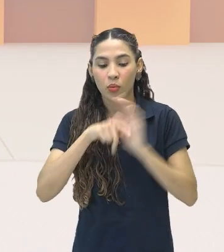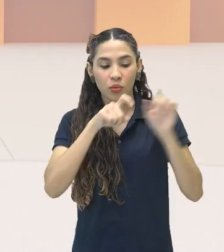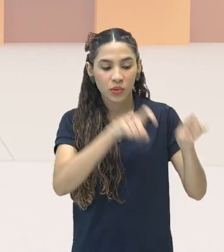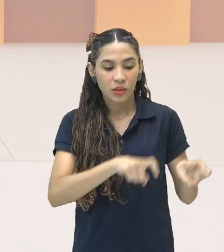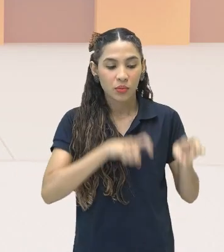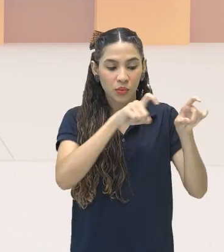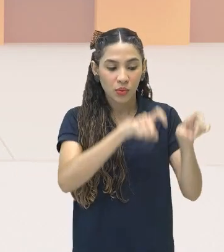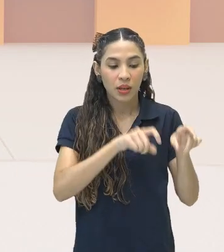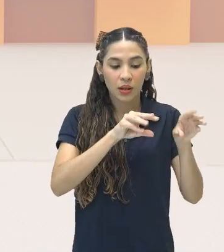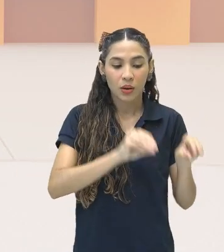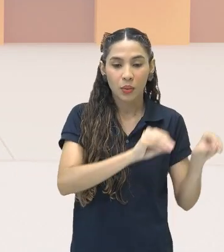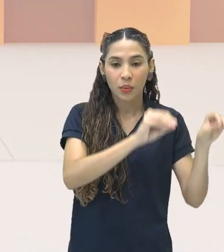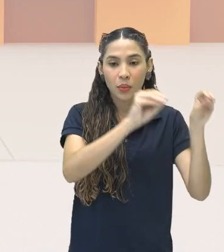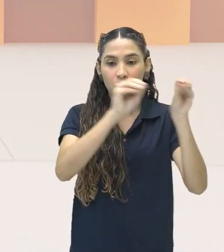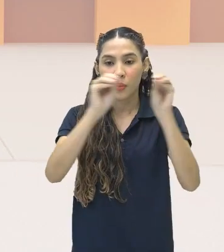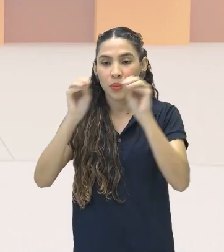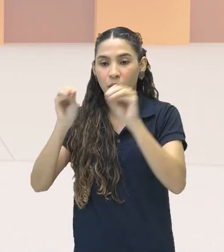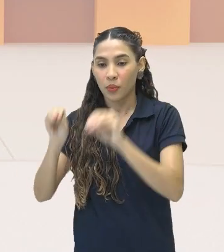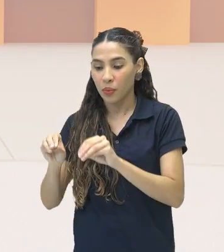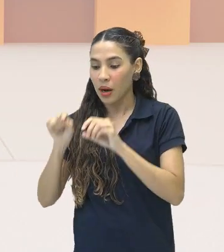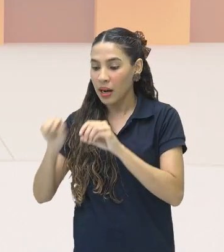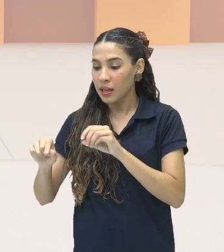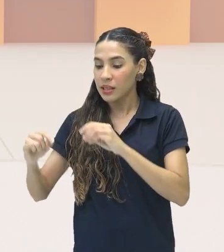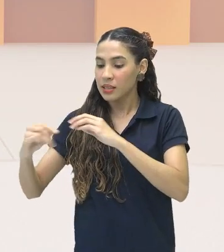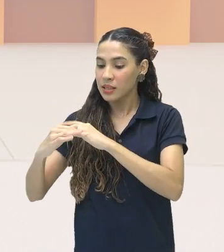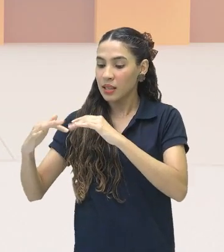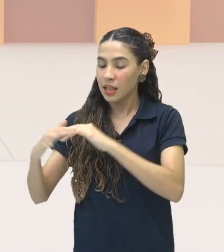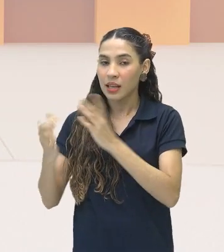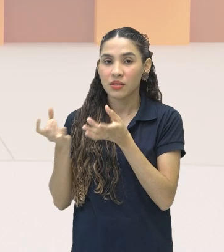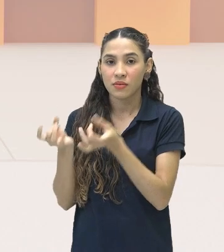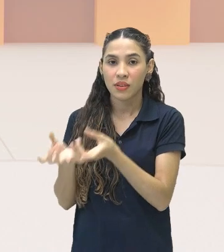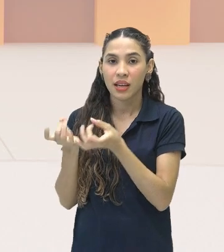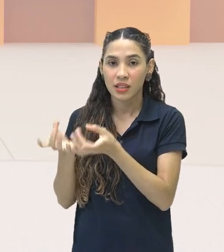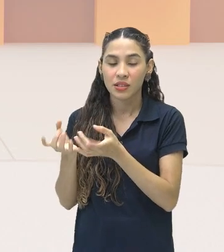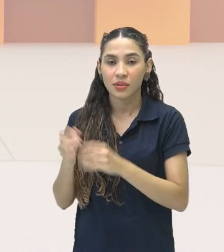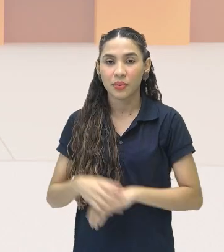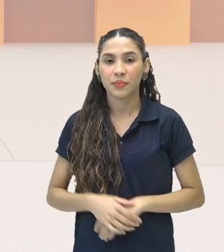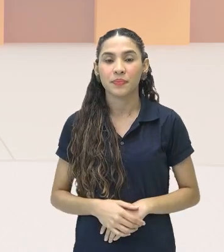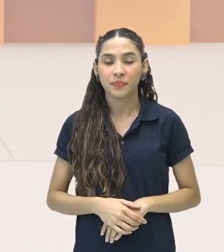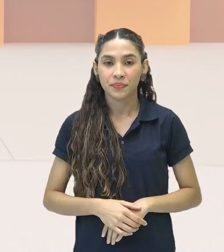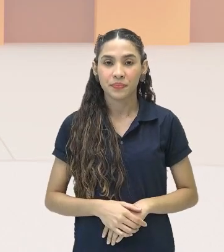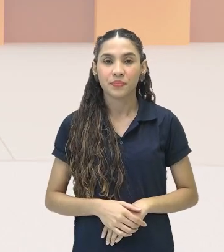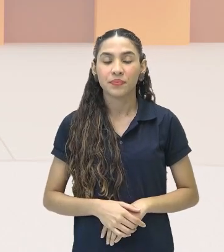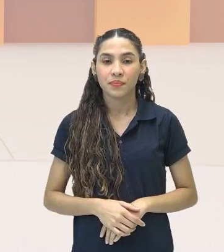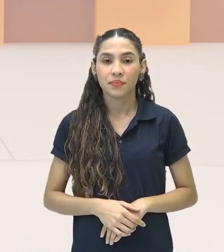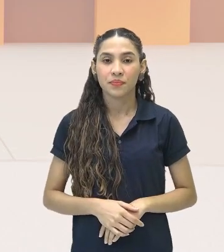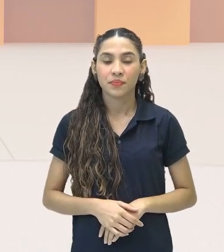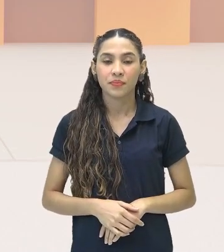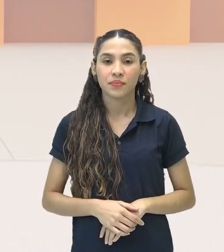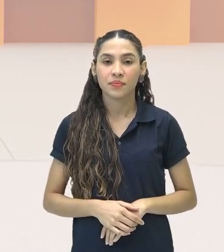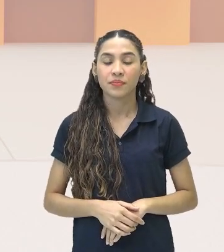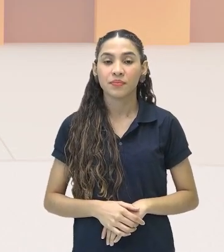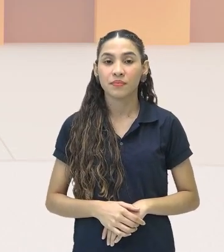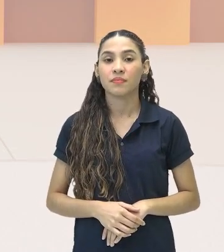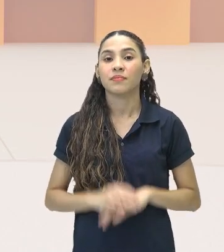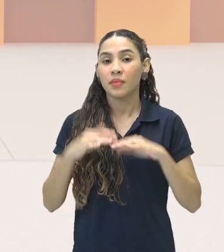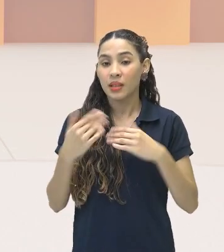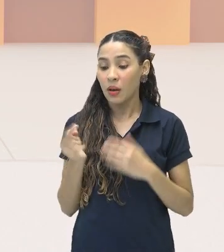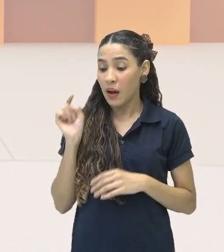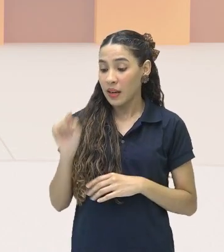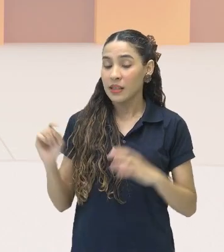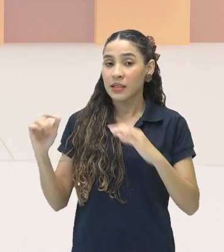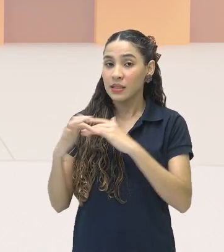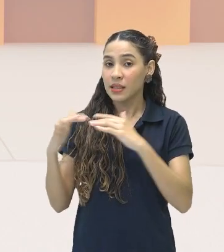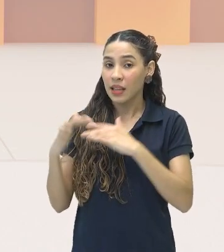rural, eles são então vendidos e levados para a zona urbana, para as cidades, onde nessa